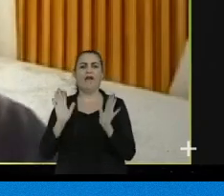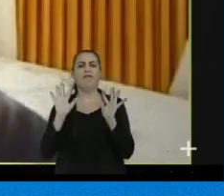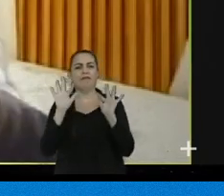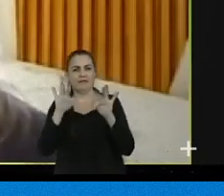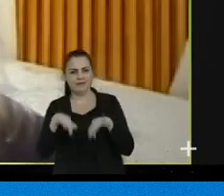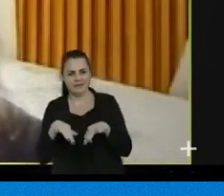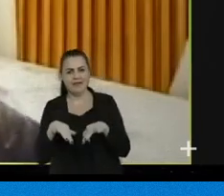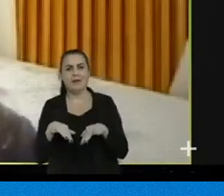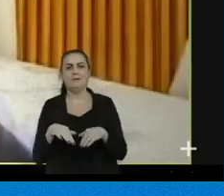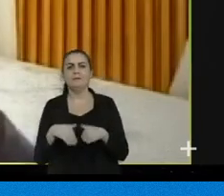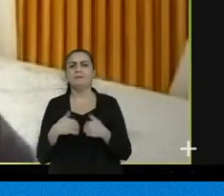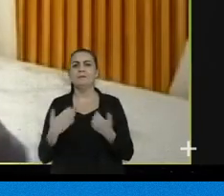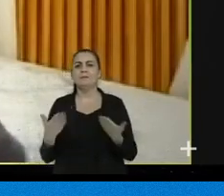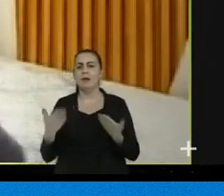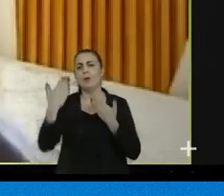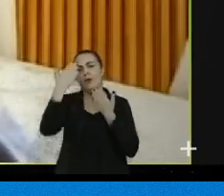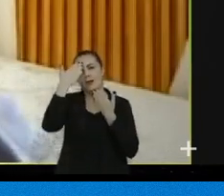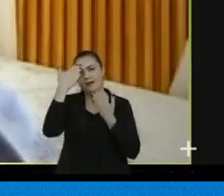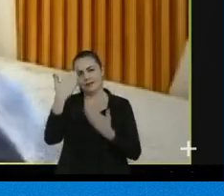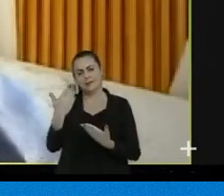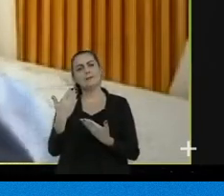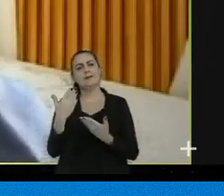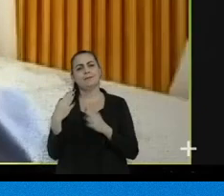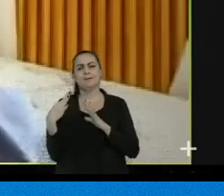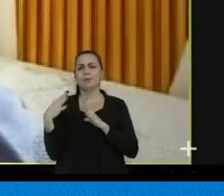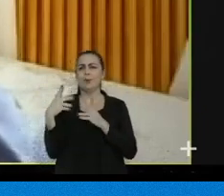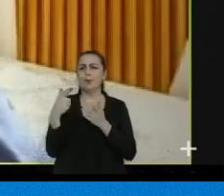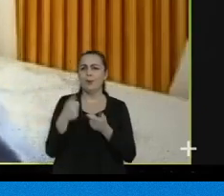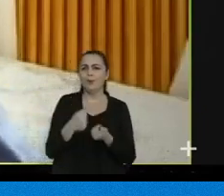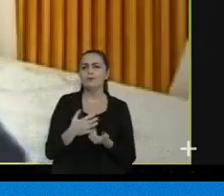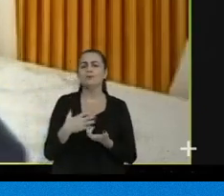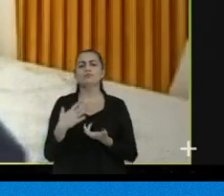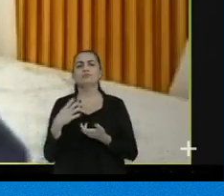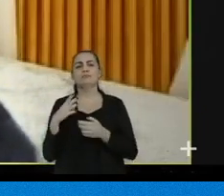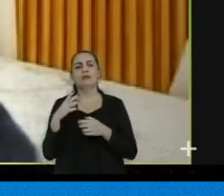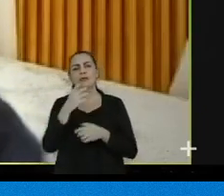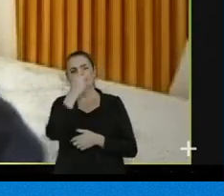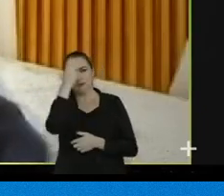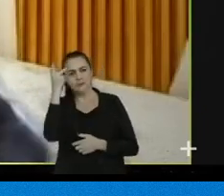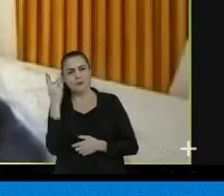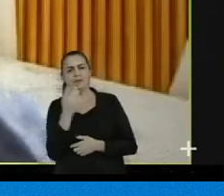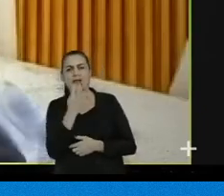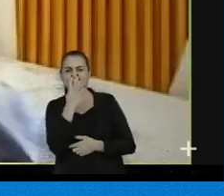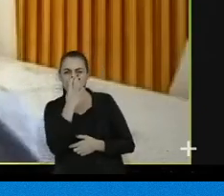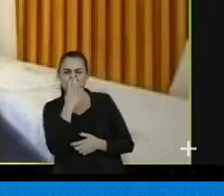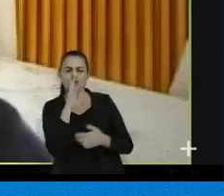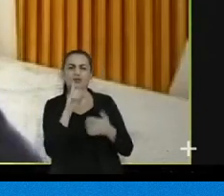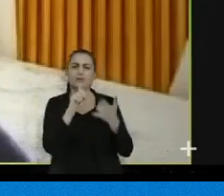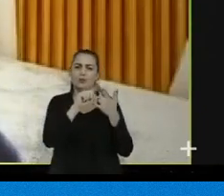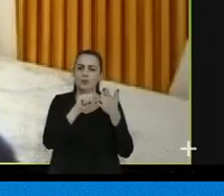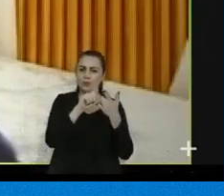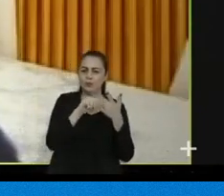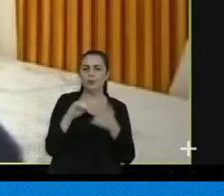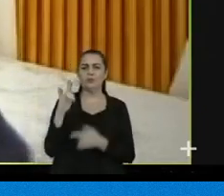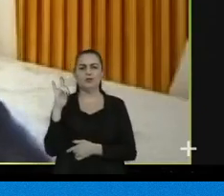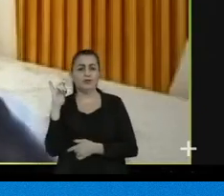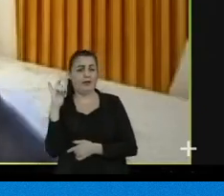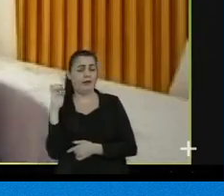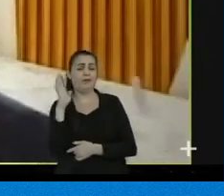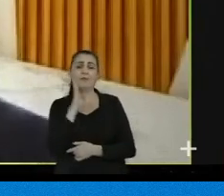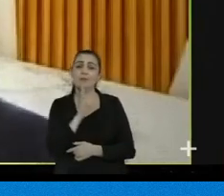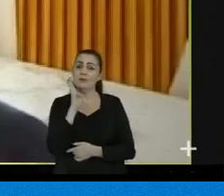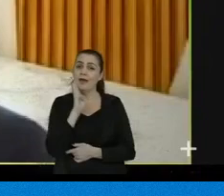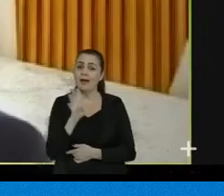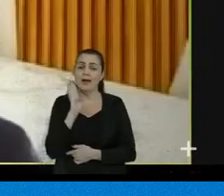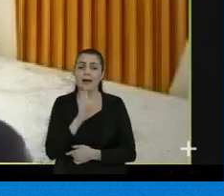deixa eu agradecer vocês, tanto vocês aí no YouTube como vocês aqui no Instagram. Foi muito bacana, tá? Adorei conversar com vocês aí do Norte e Nordeste.